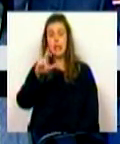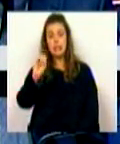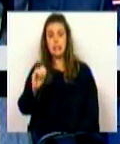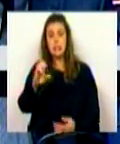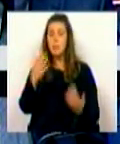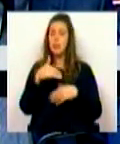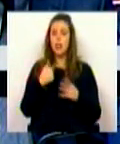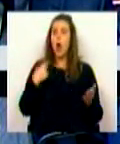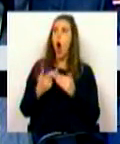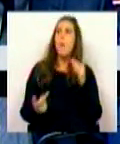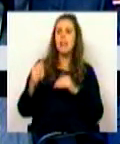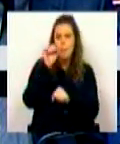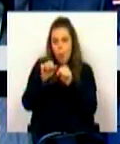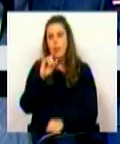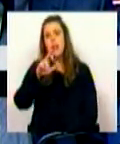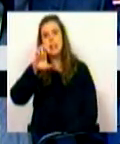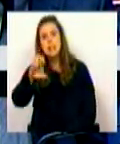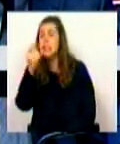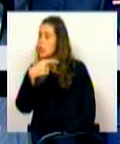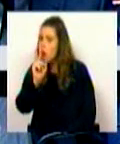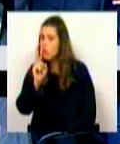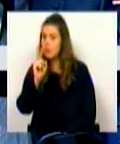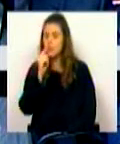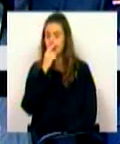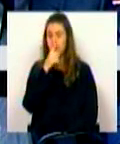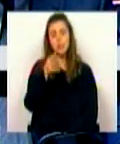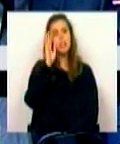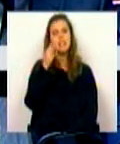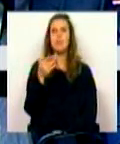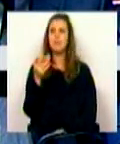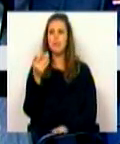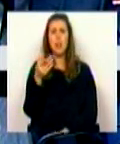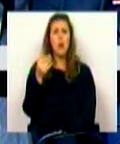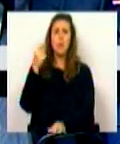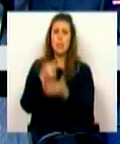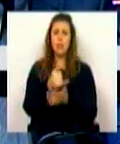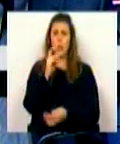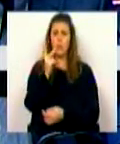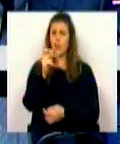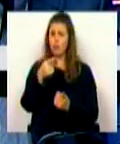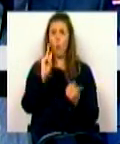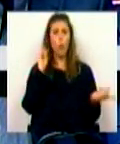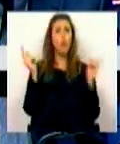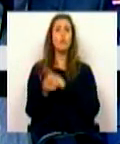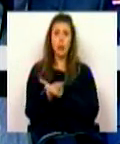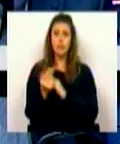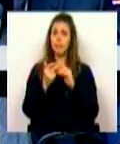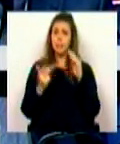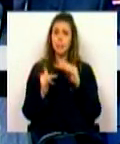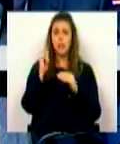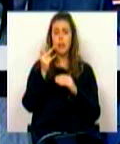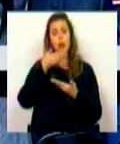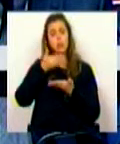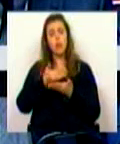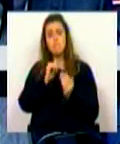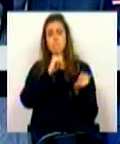o IRC. Não, como sabe, nem nada aumentámos o IVA, pelo contrário, baixámos o IVA da